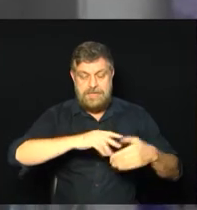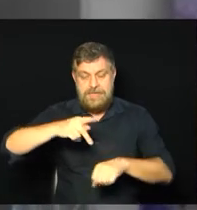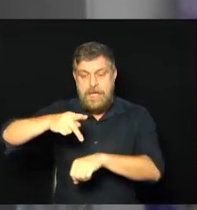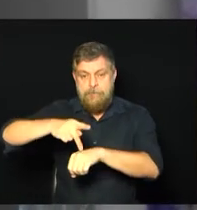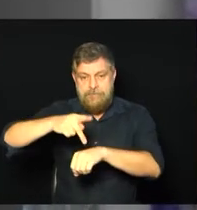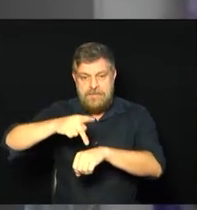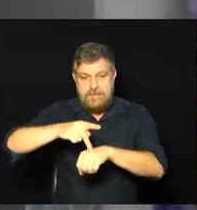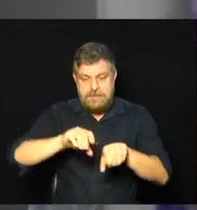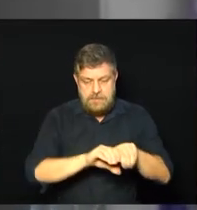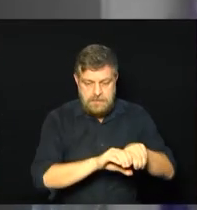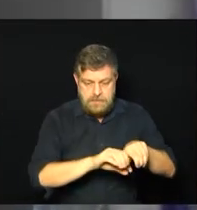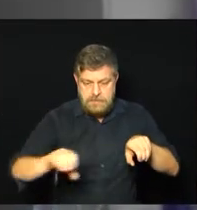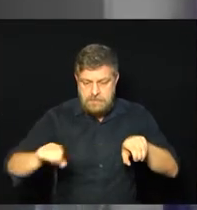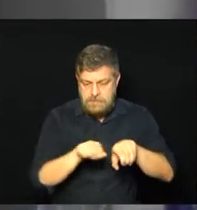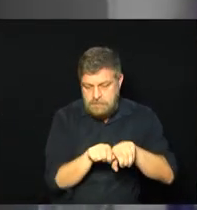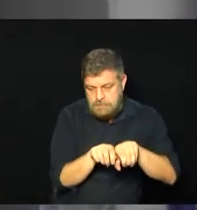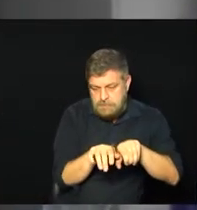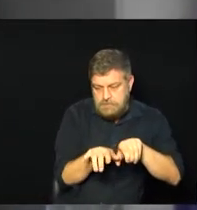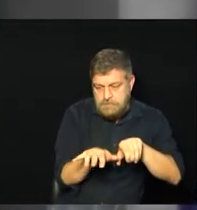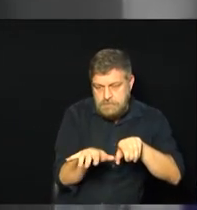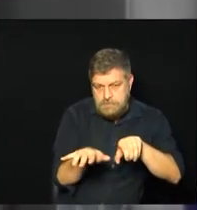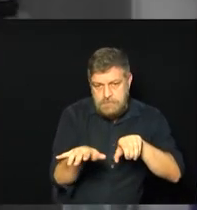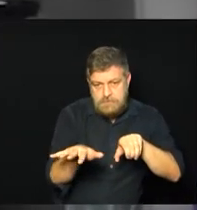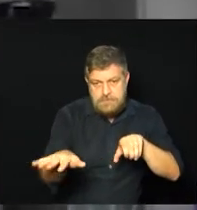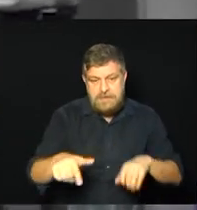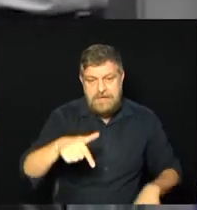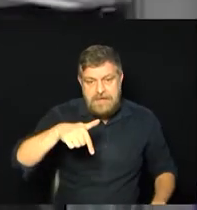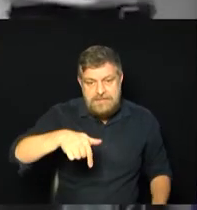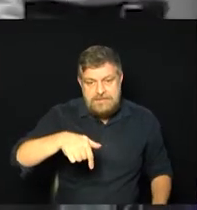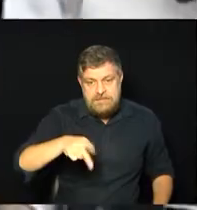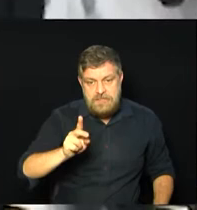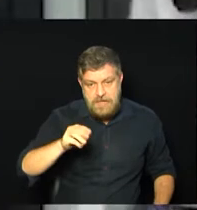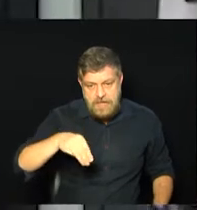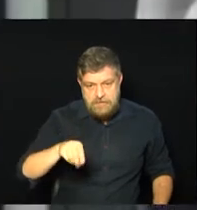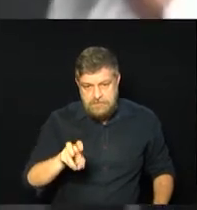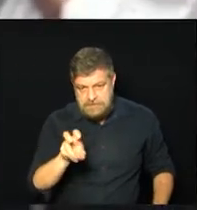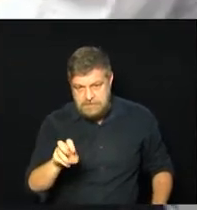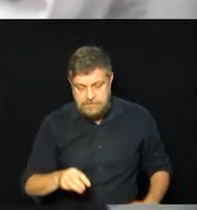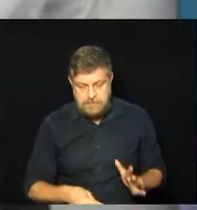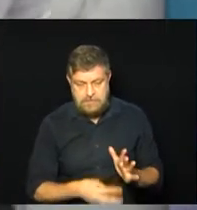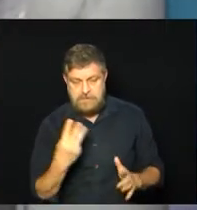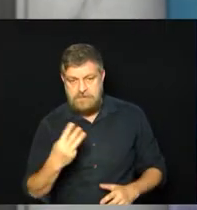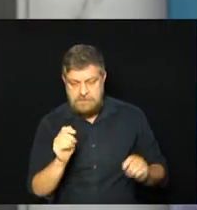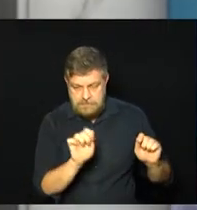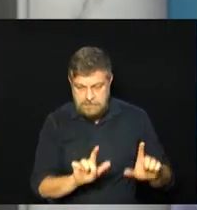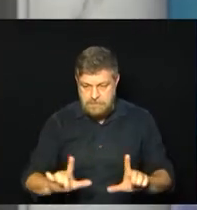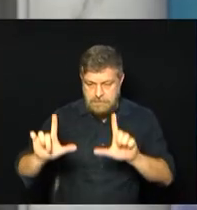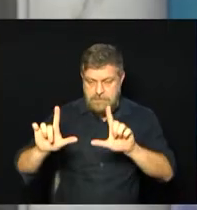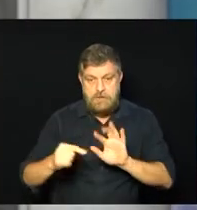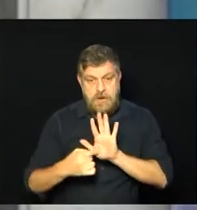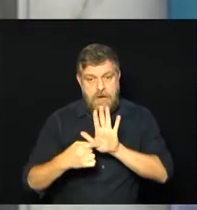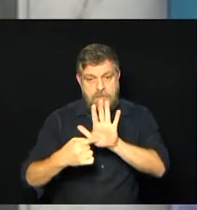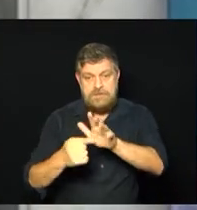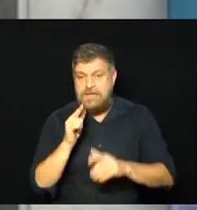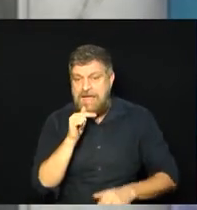e levando até a essa mesma ETA numa extensão de 7,5 km. O terceiro, por favor, buscando água jusante